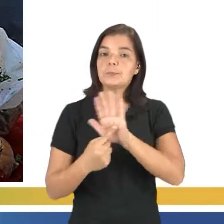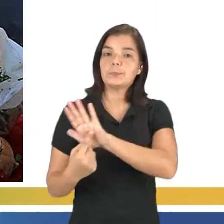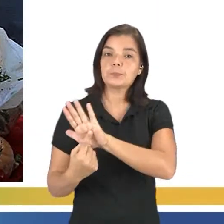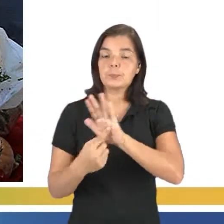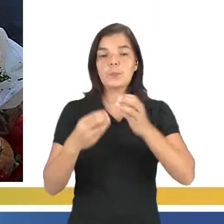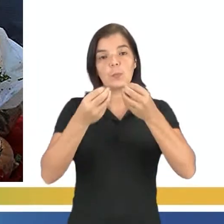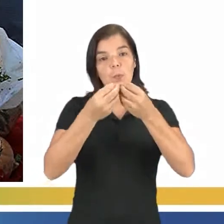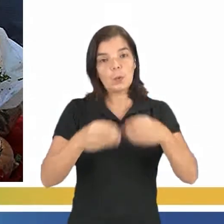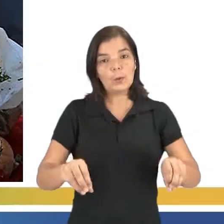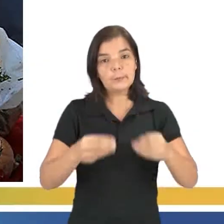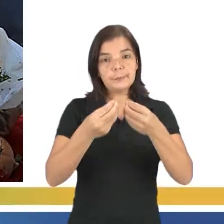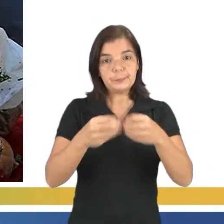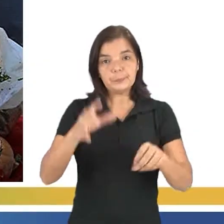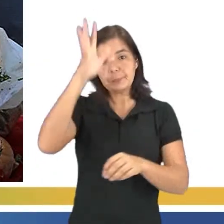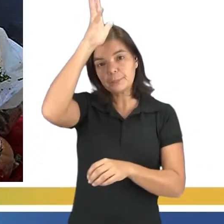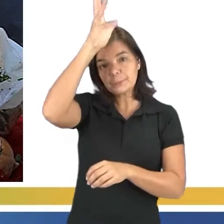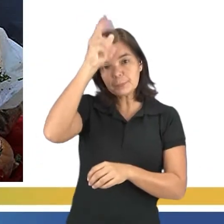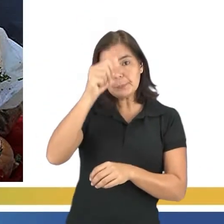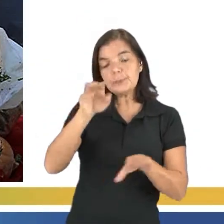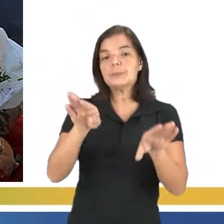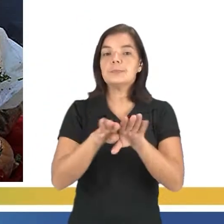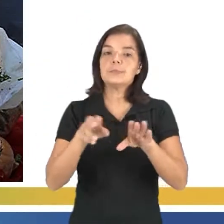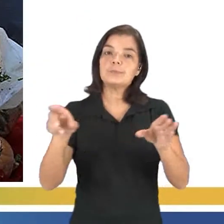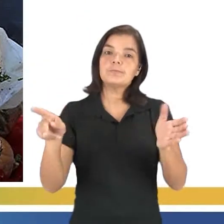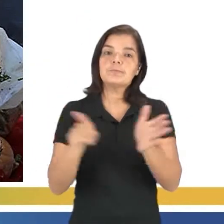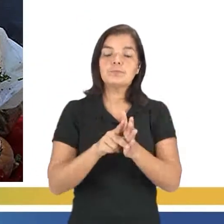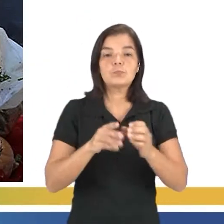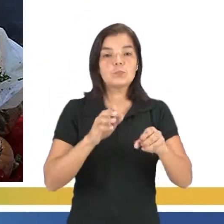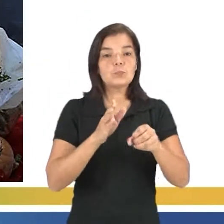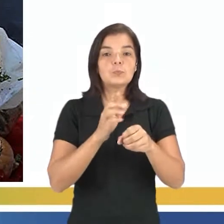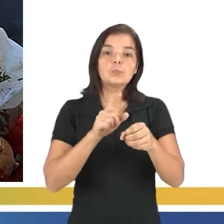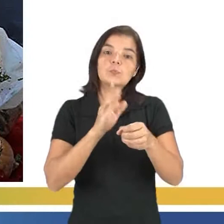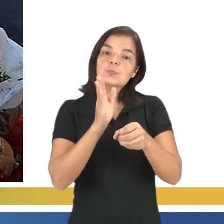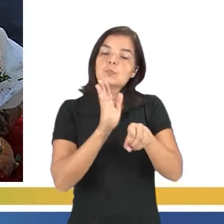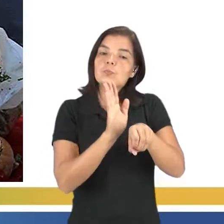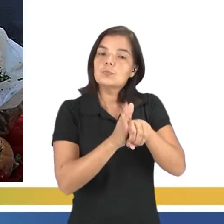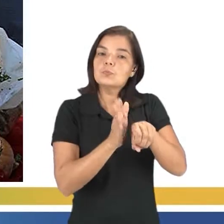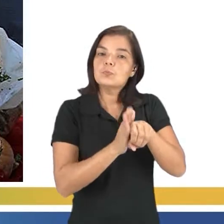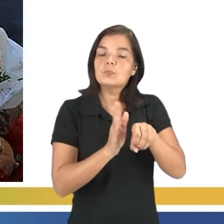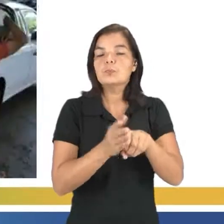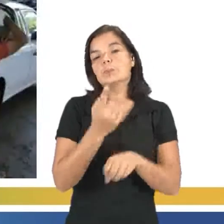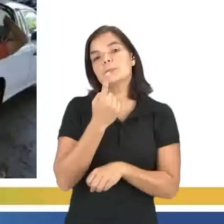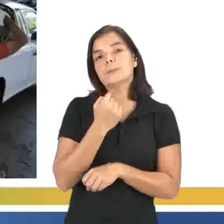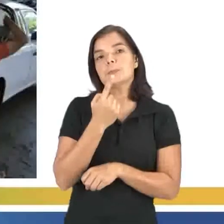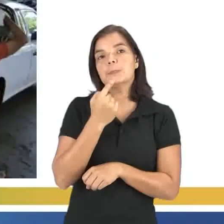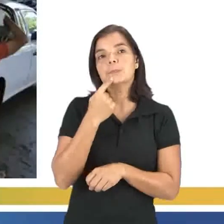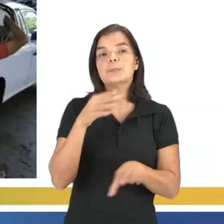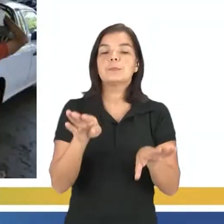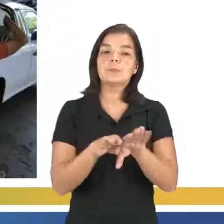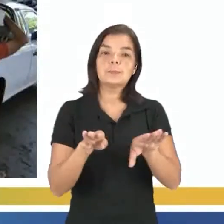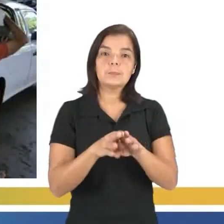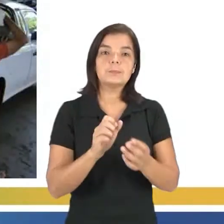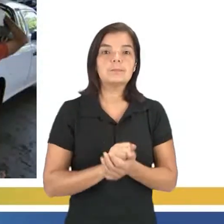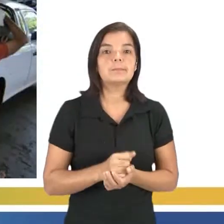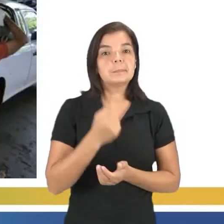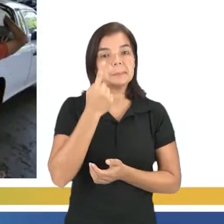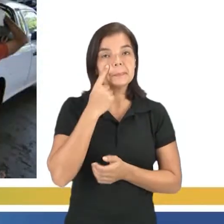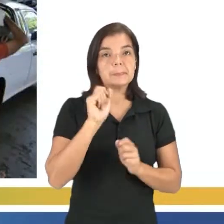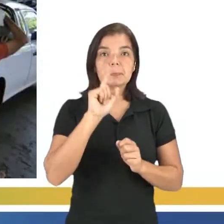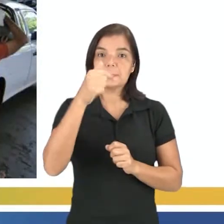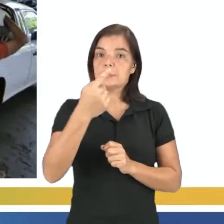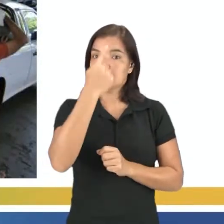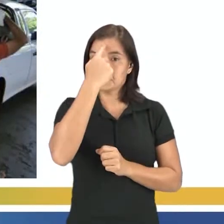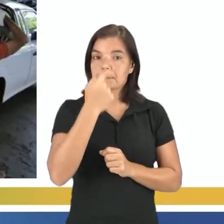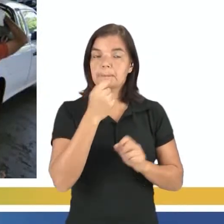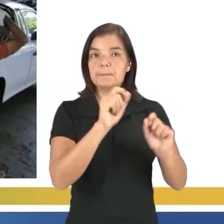familiar, né? Ovos, né, de galinha caipira, o tomate, né? Então são as hortaliças, né, os legumes, tá? Aí nós temos a outra